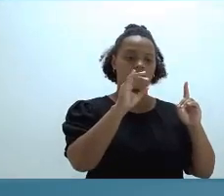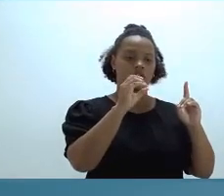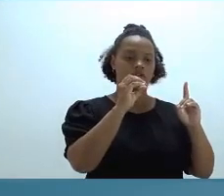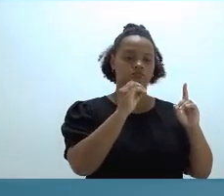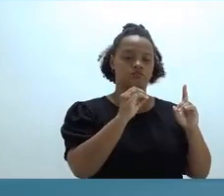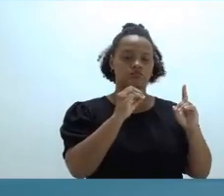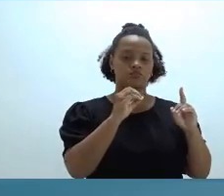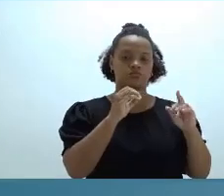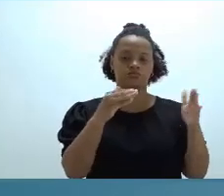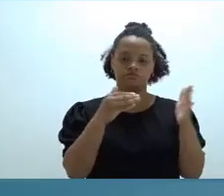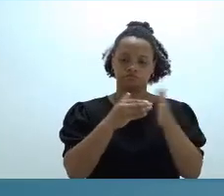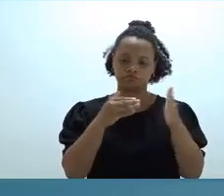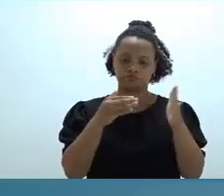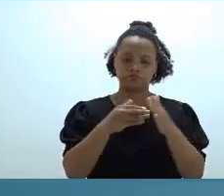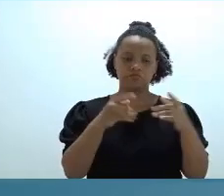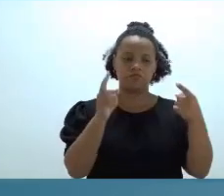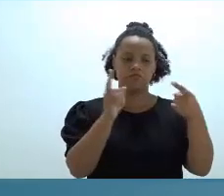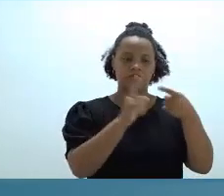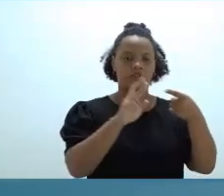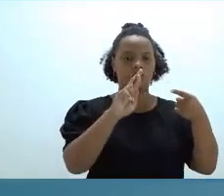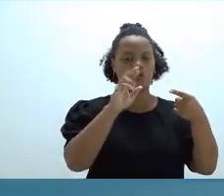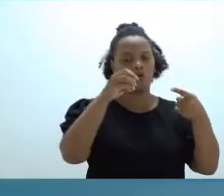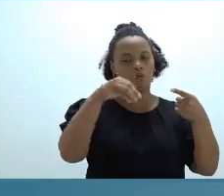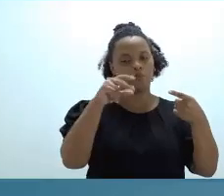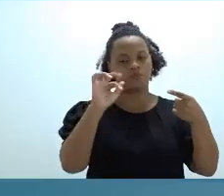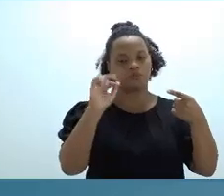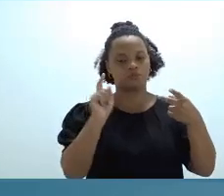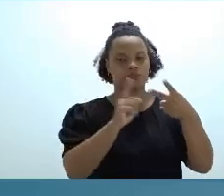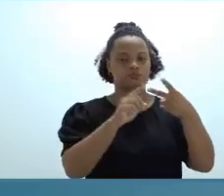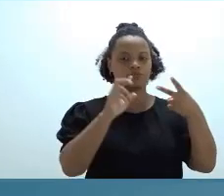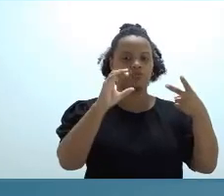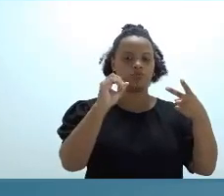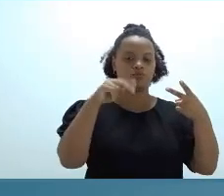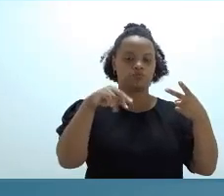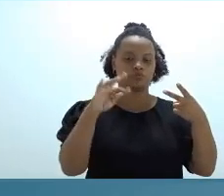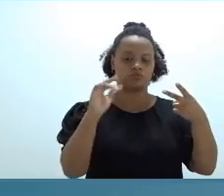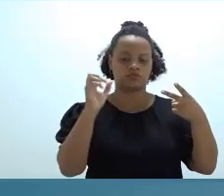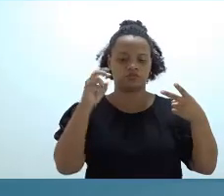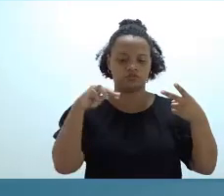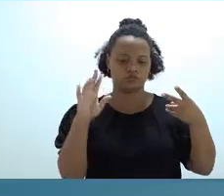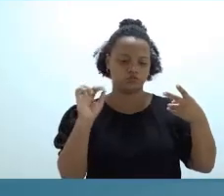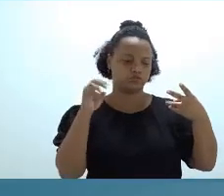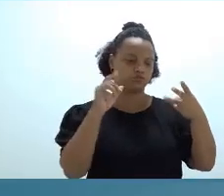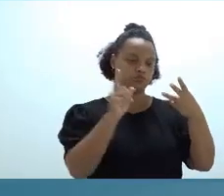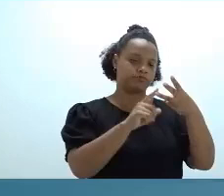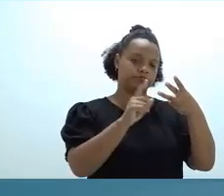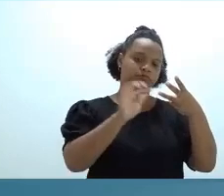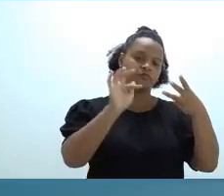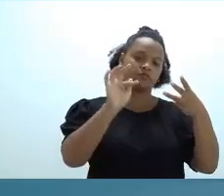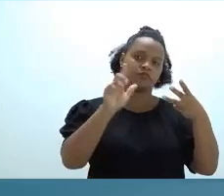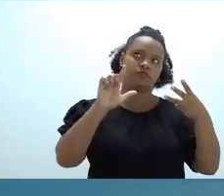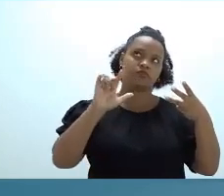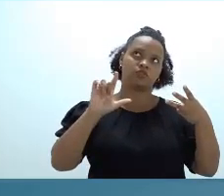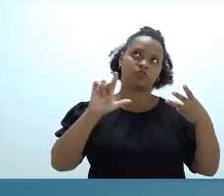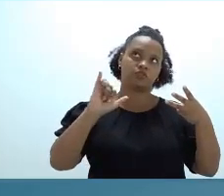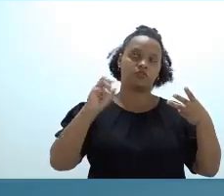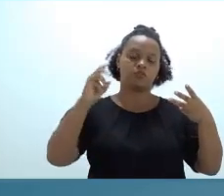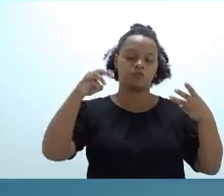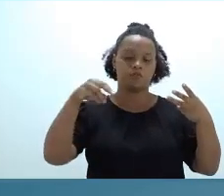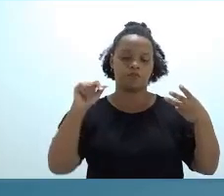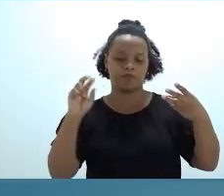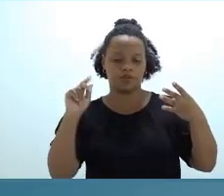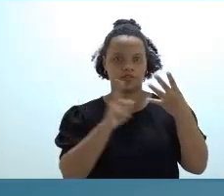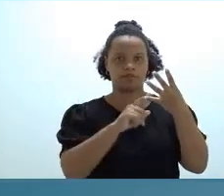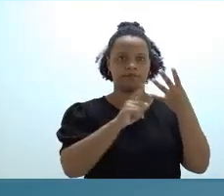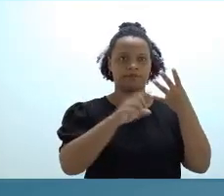desembargador Constantino, desembargadora Filomena e desembargador Maírton. Na 36ª sessão